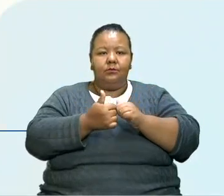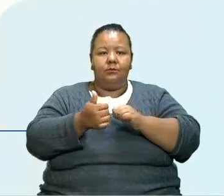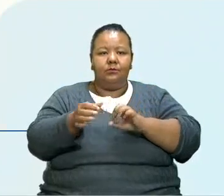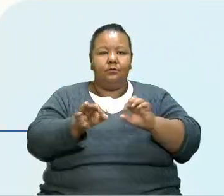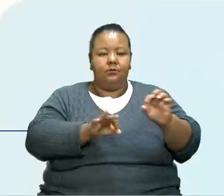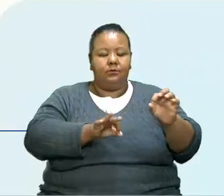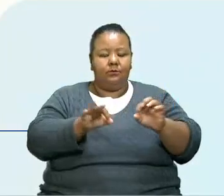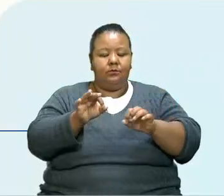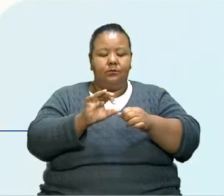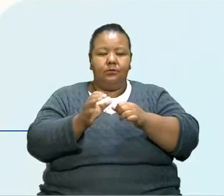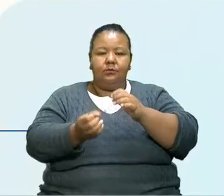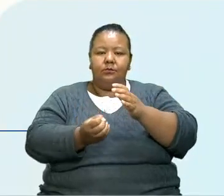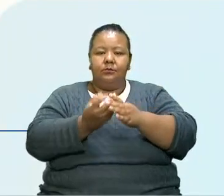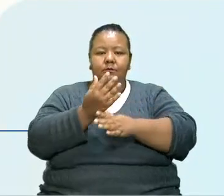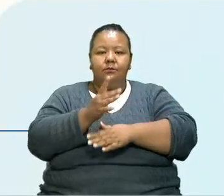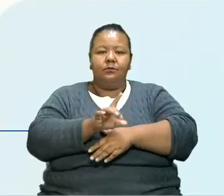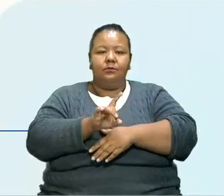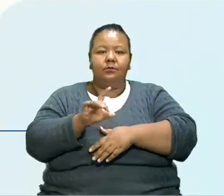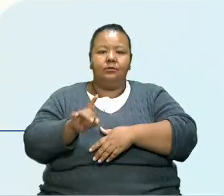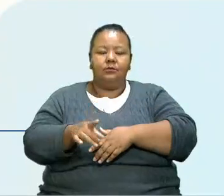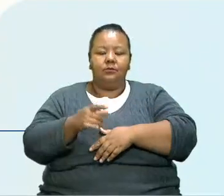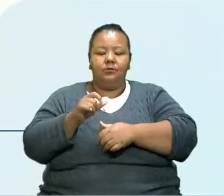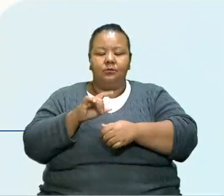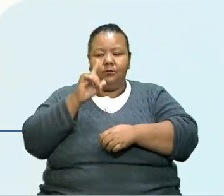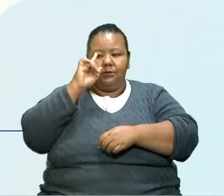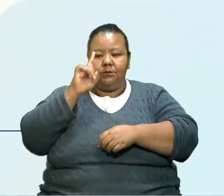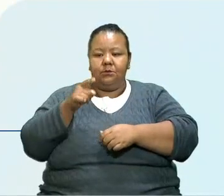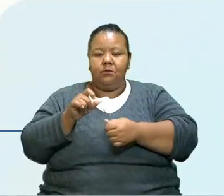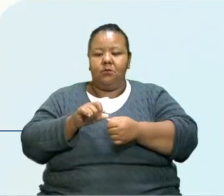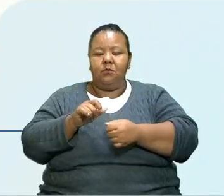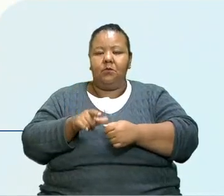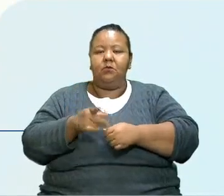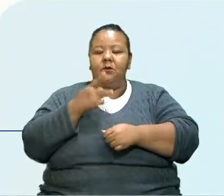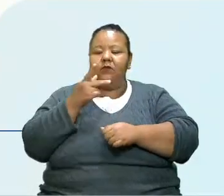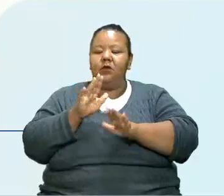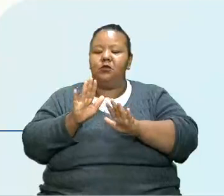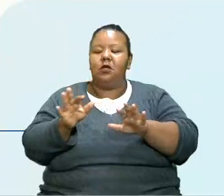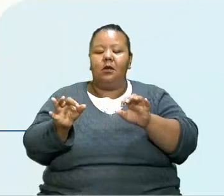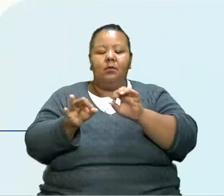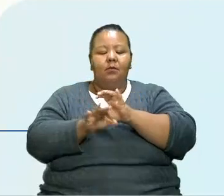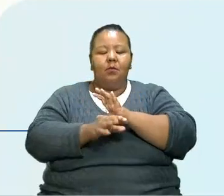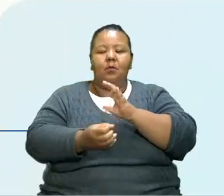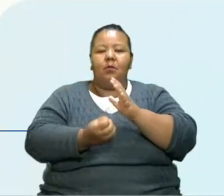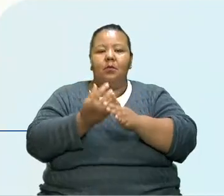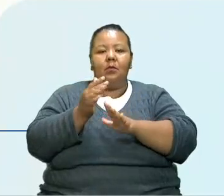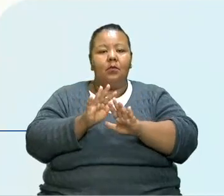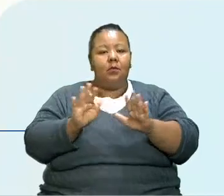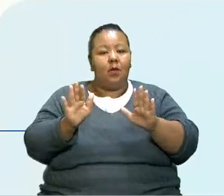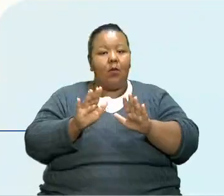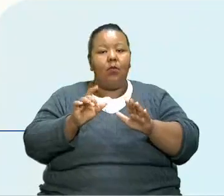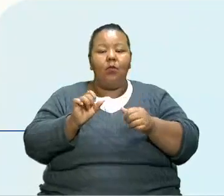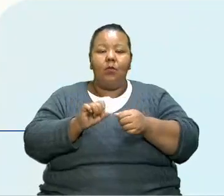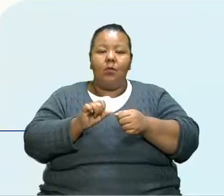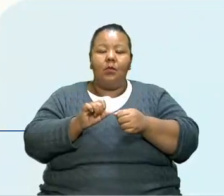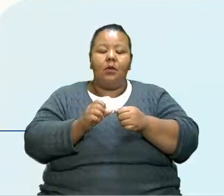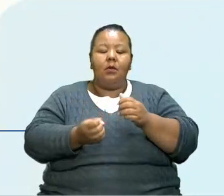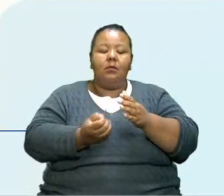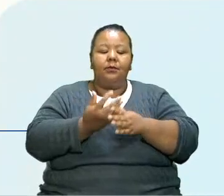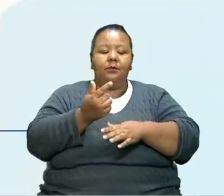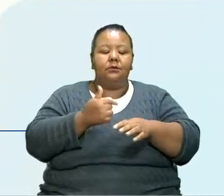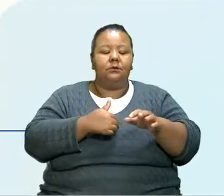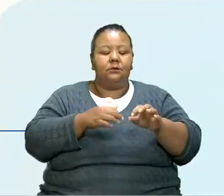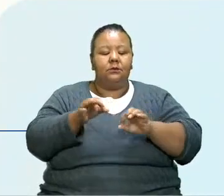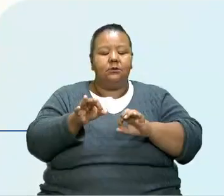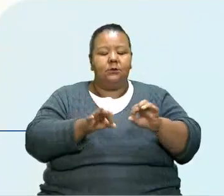da implantação. Não é simplesmente vai lá, empurra e coloca, falou que já está implantado. Não, eu tenho que criar,